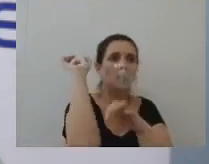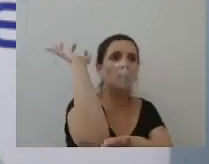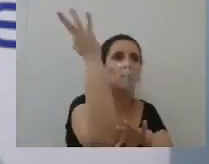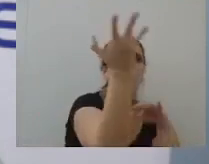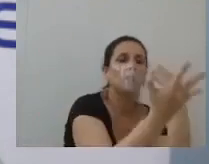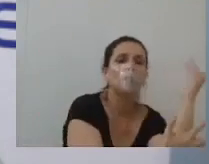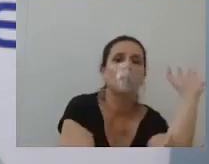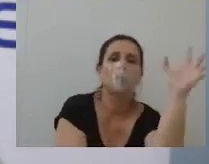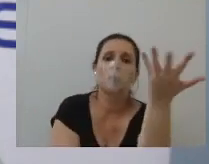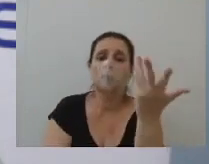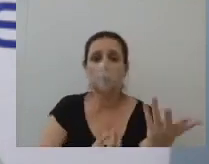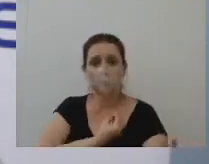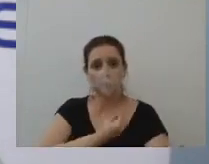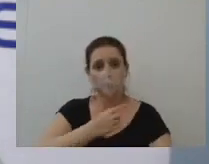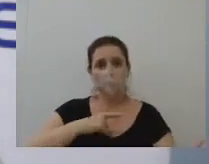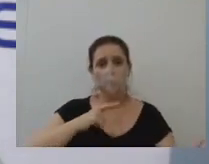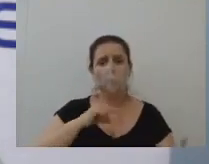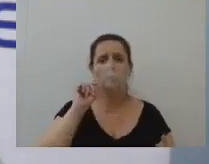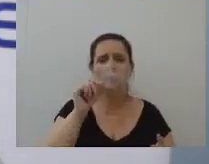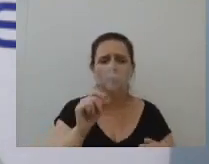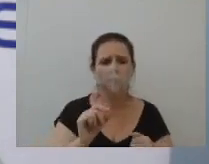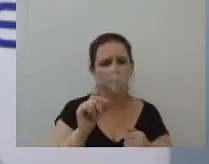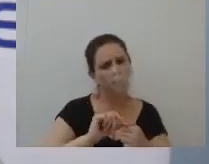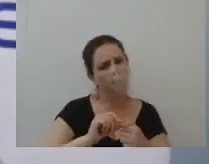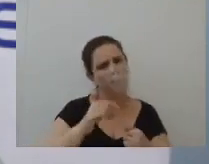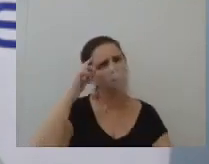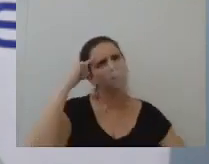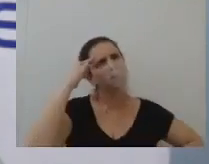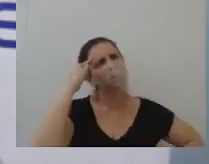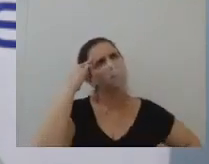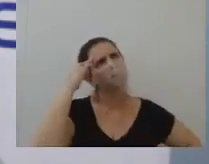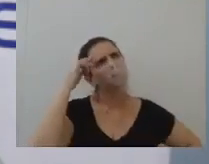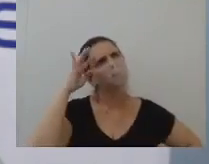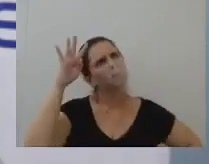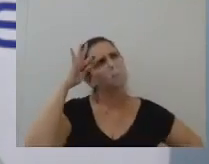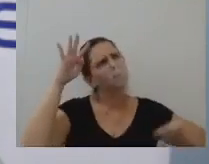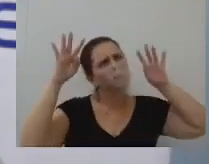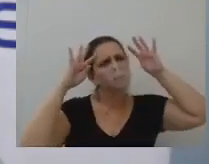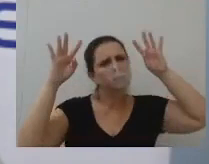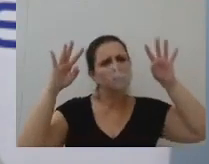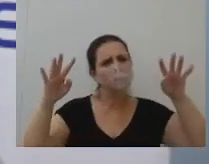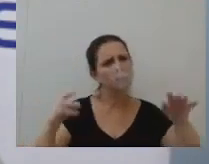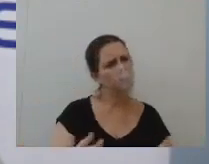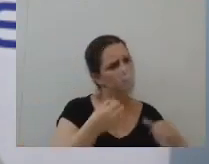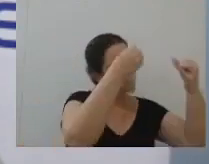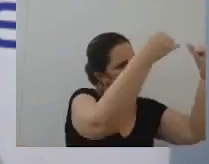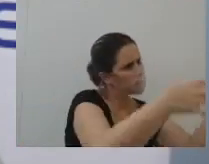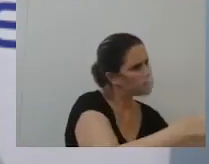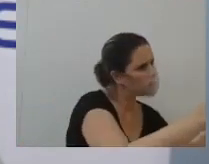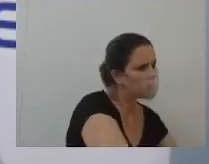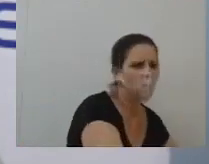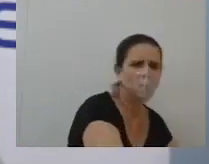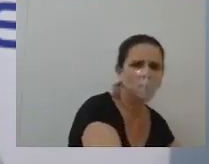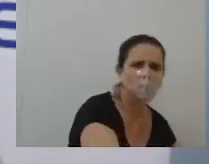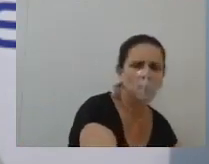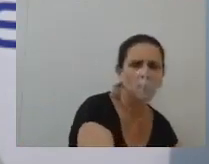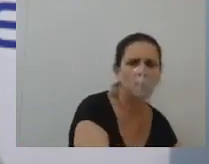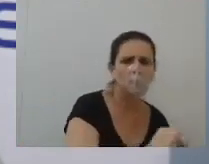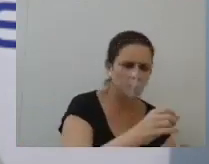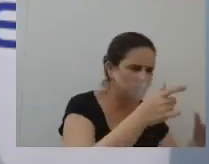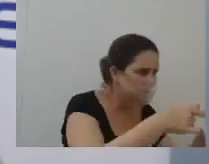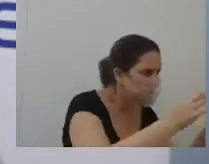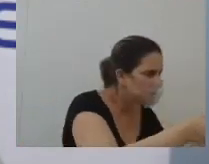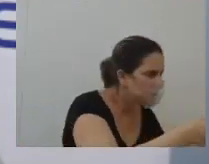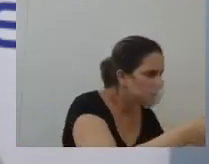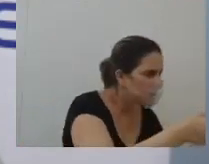é meditar, é filosofar, é pensar. E uma vez que a explicação dá certo para uma área, a gente vai levando isso para as outras